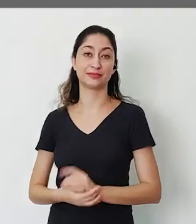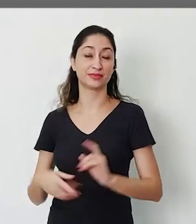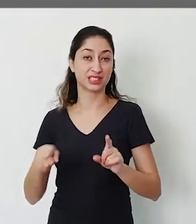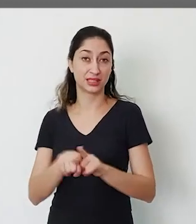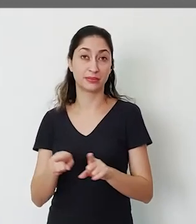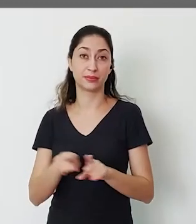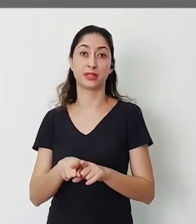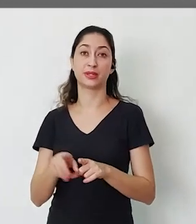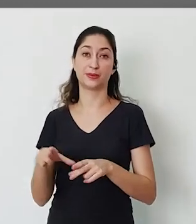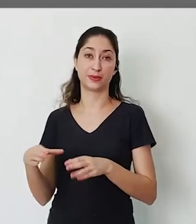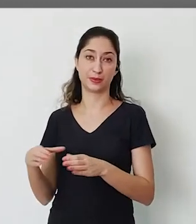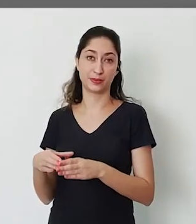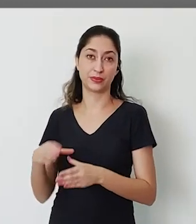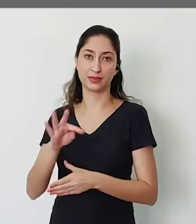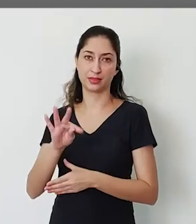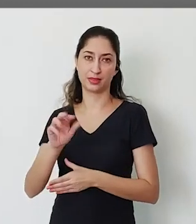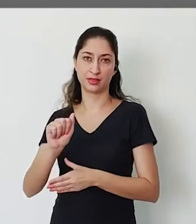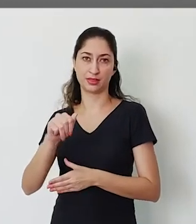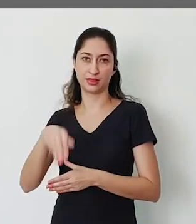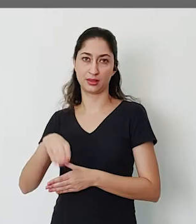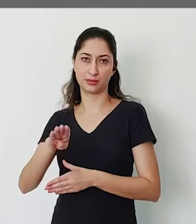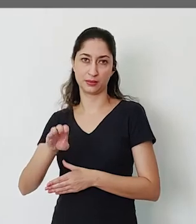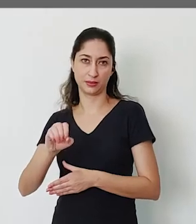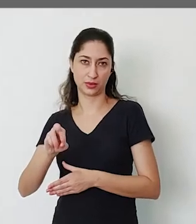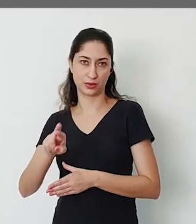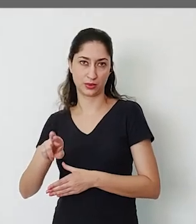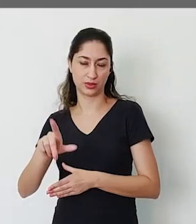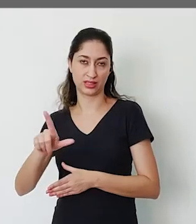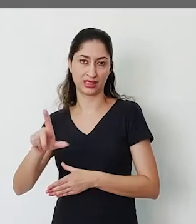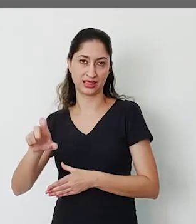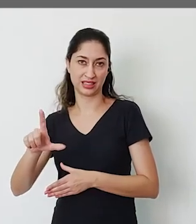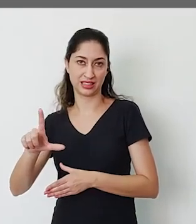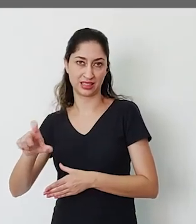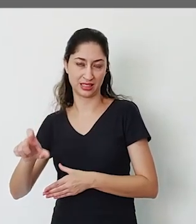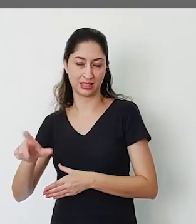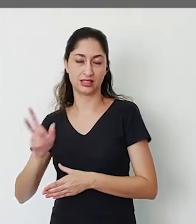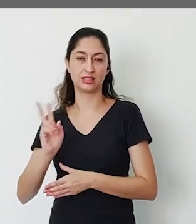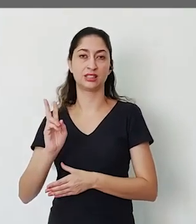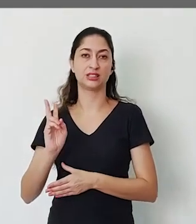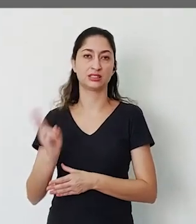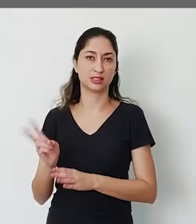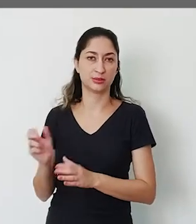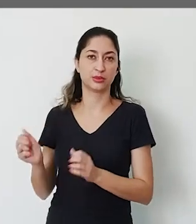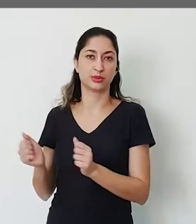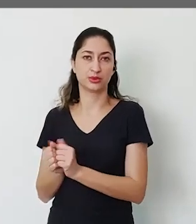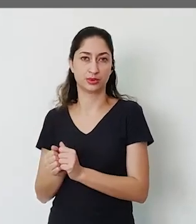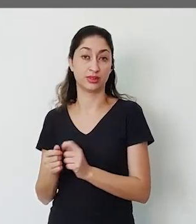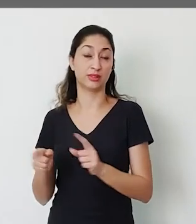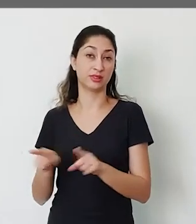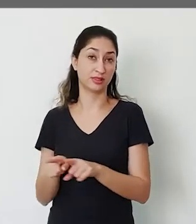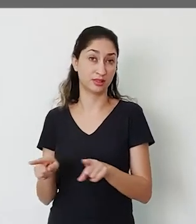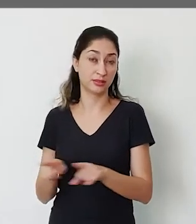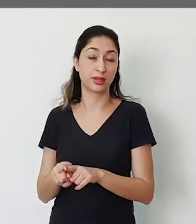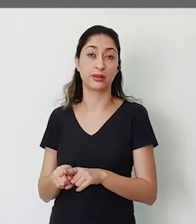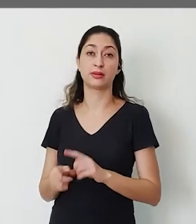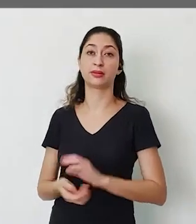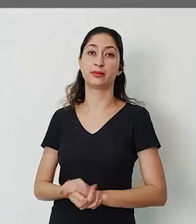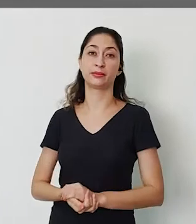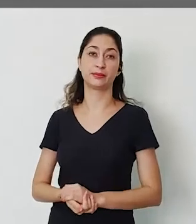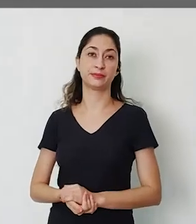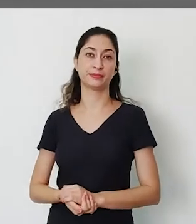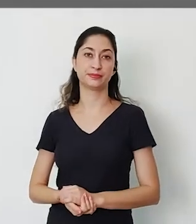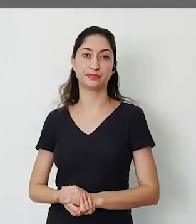assim, inteira, eu falo como é que foi esse processo. Acho que assim, eu tentei ser sucinto, e aí no início acabei não falando da Aliança Mineira e nem do